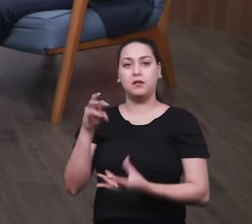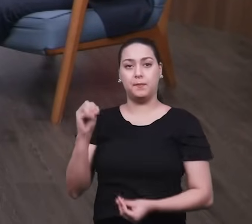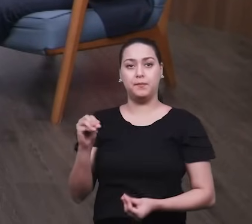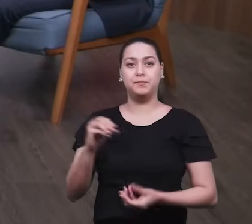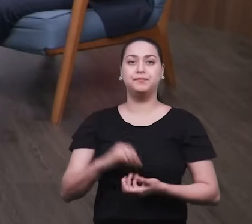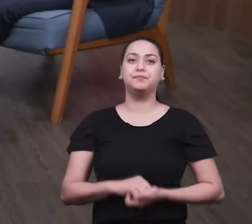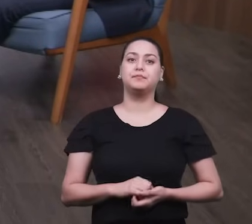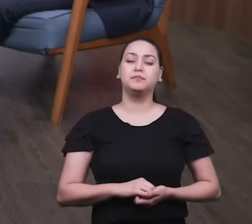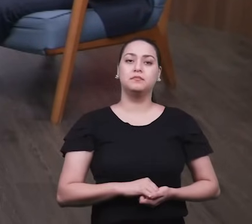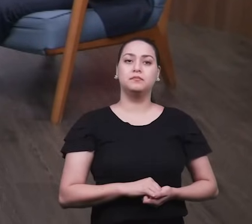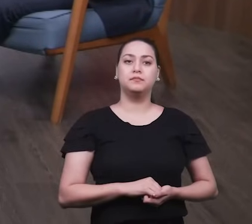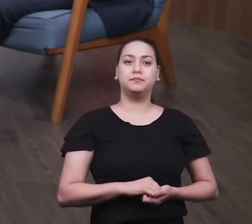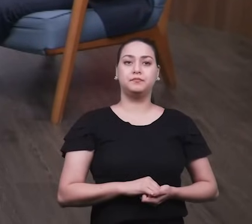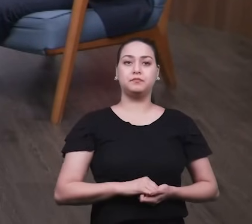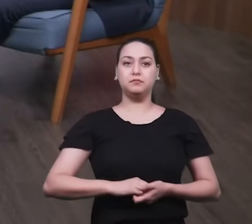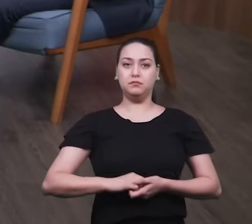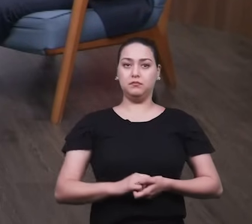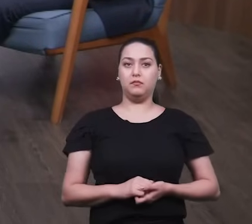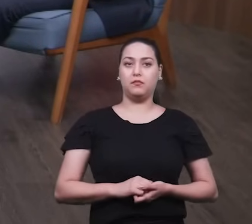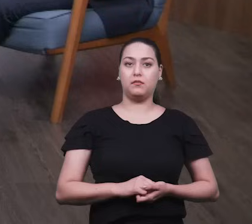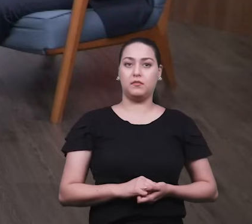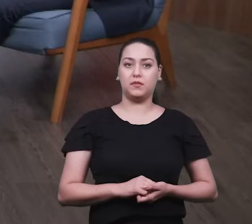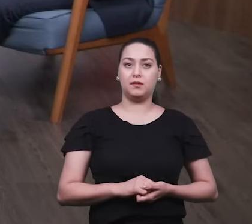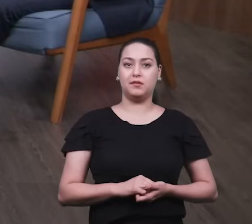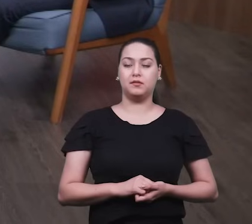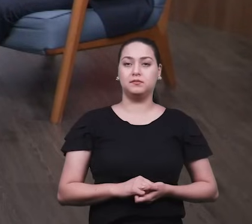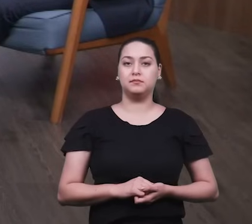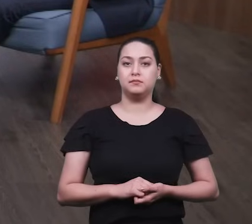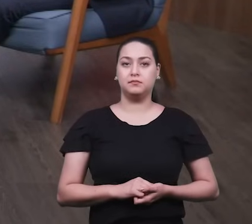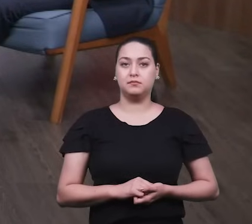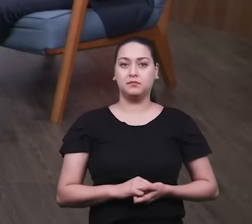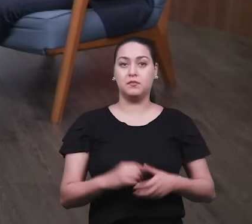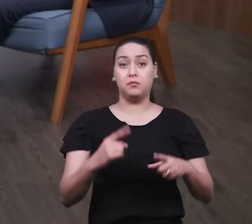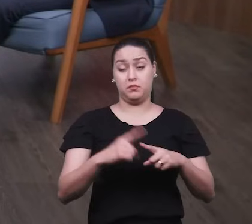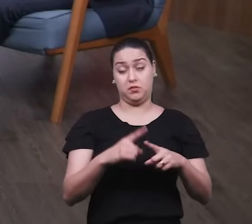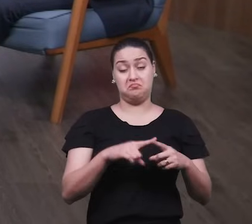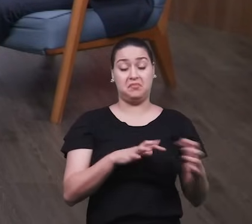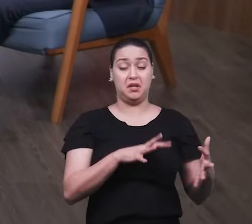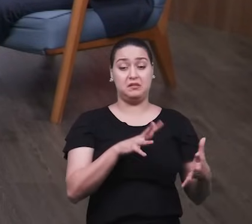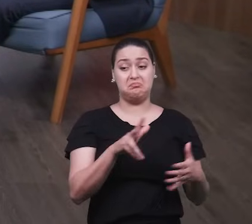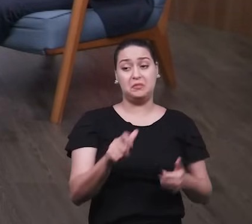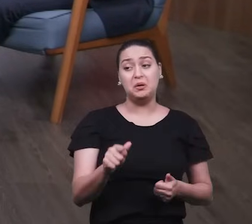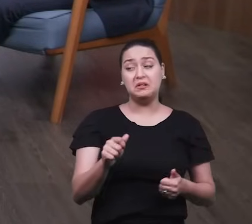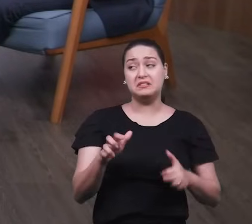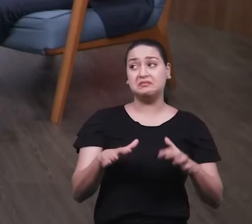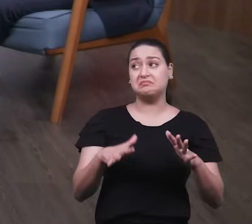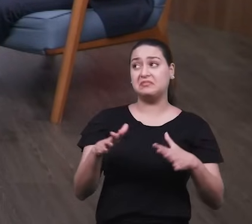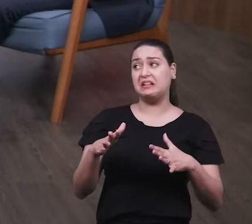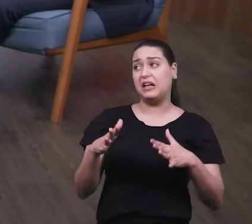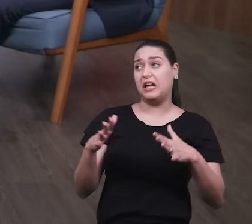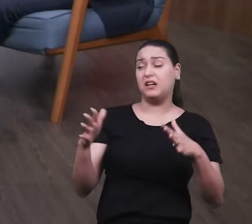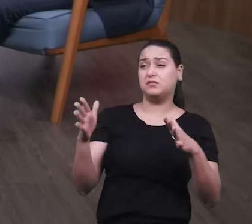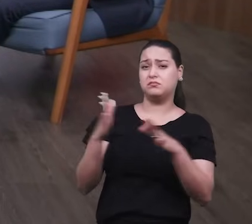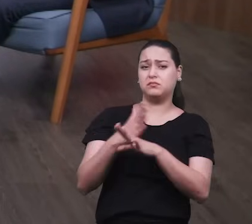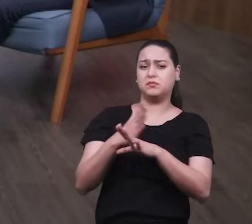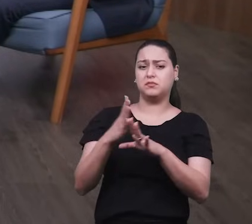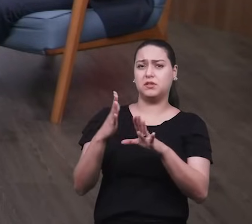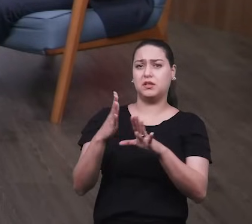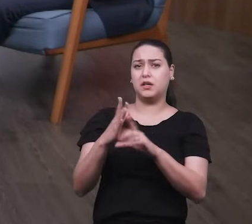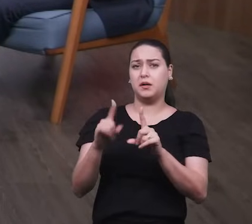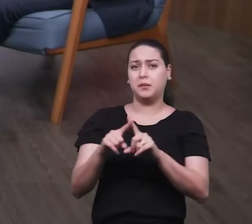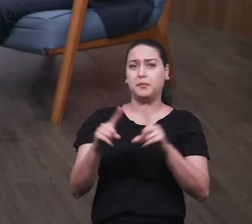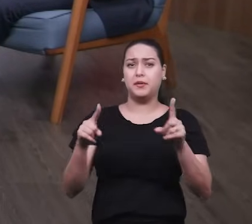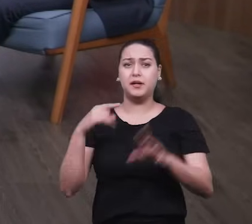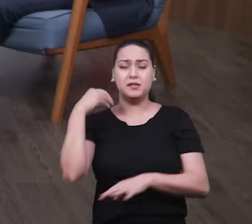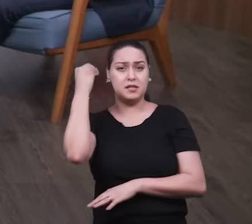claro, que o que eu disse aqui para alguns seja uma coisa assim, meio utópico, né? Vaga. Meio vaga. Mas quando você tem a